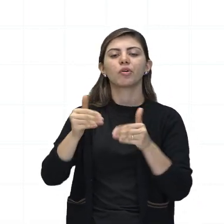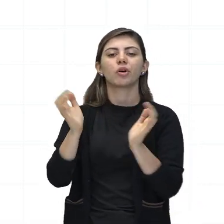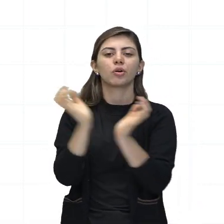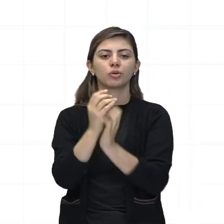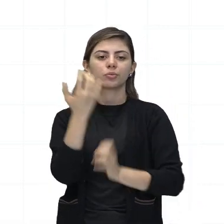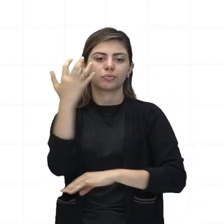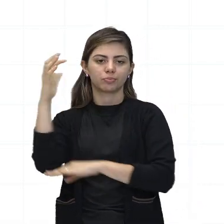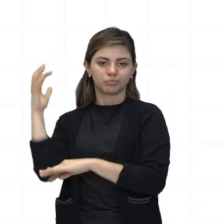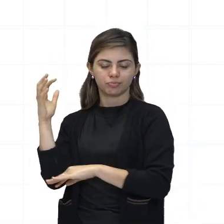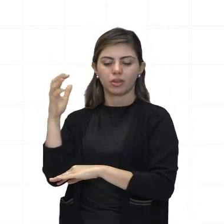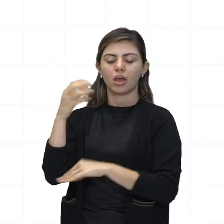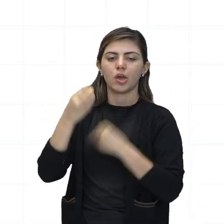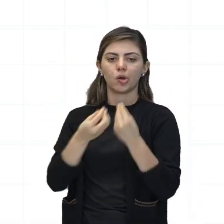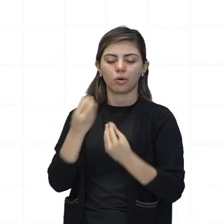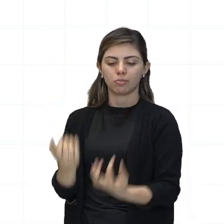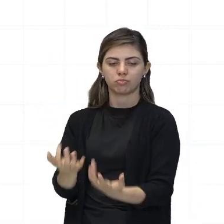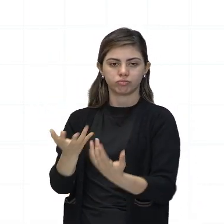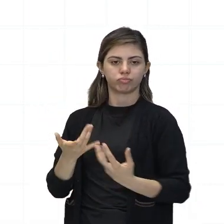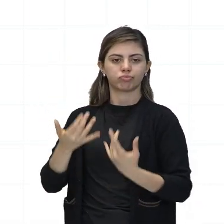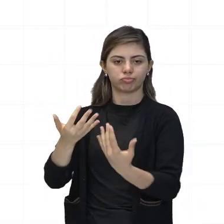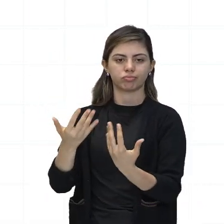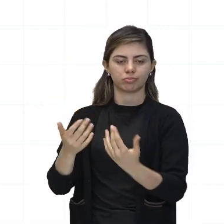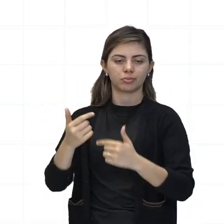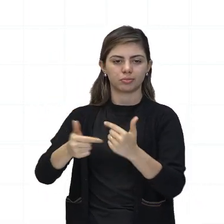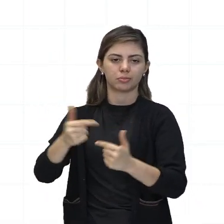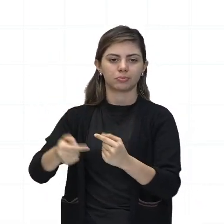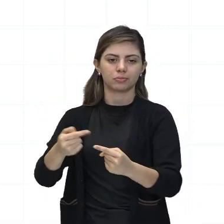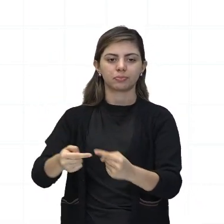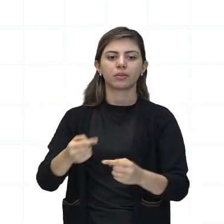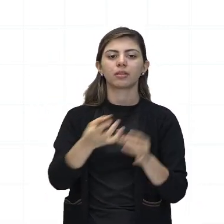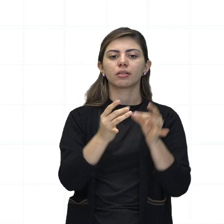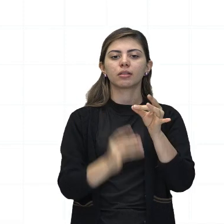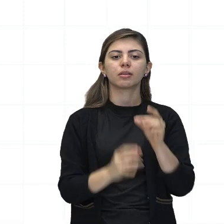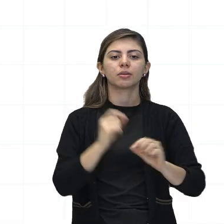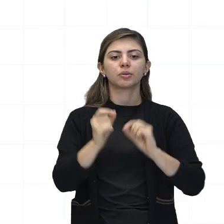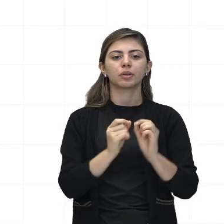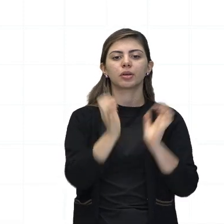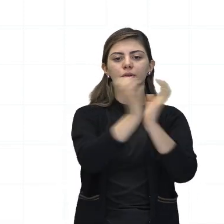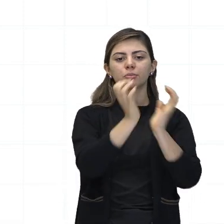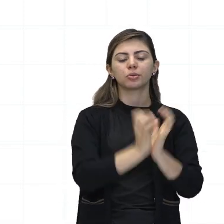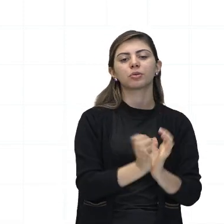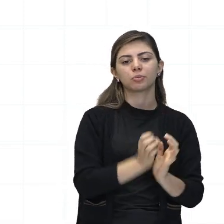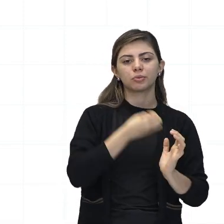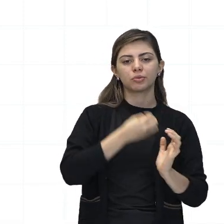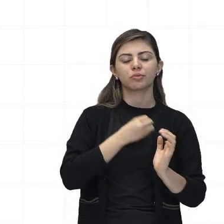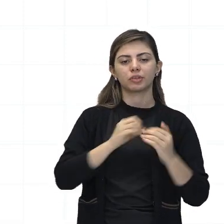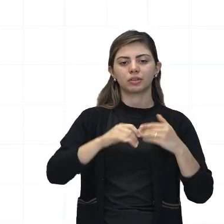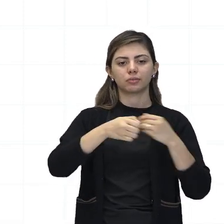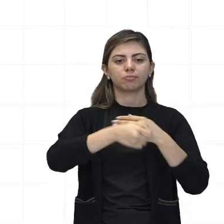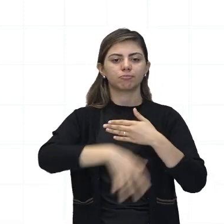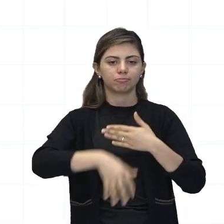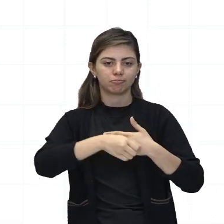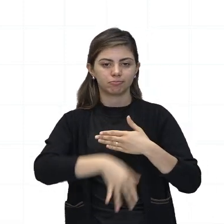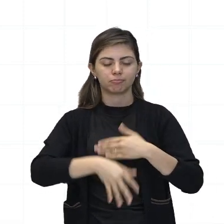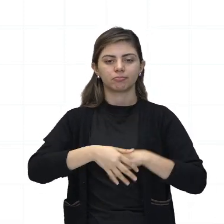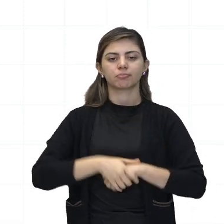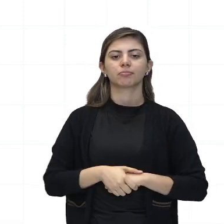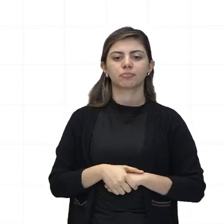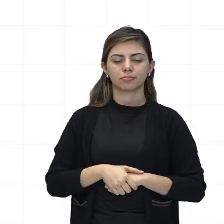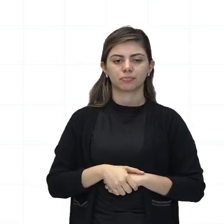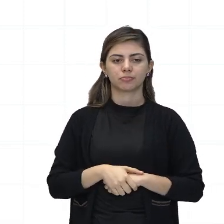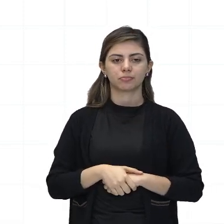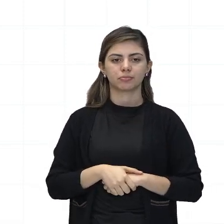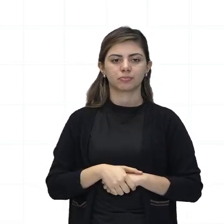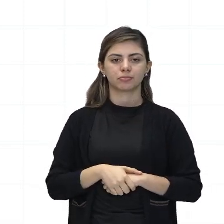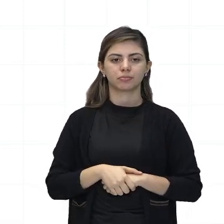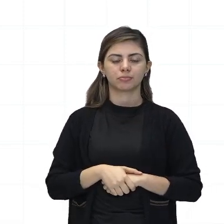reino vegetal, reprodução das plantas e no detalhamento nós vamos ver as classificações taxonômicas